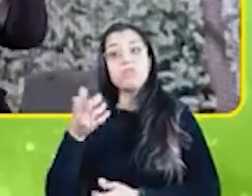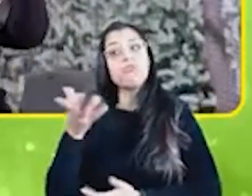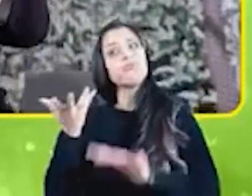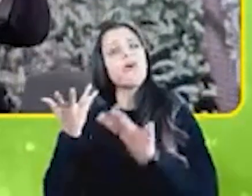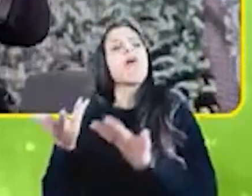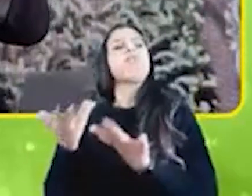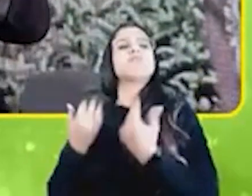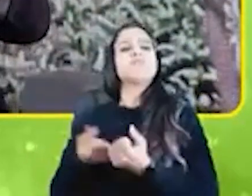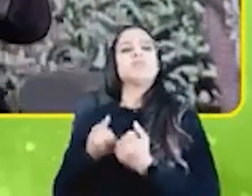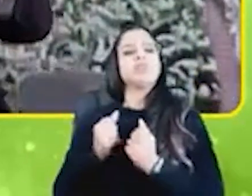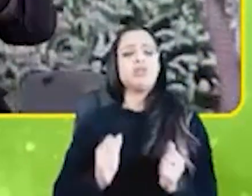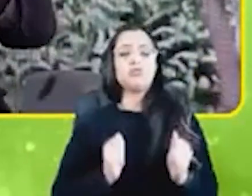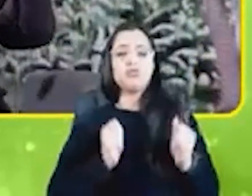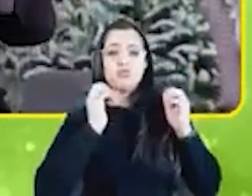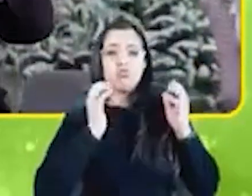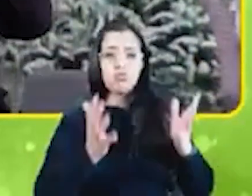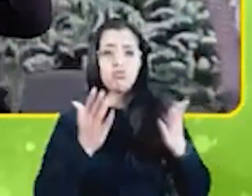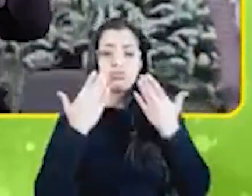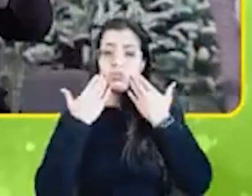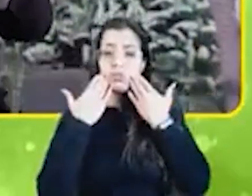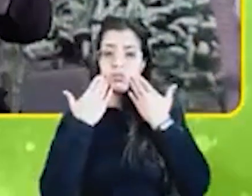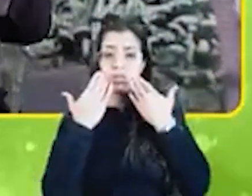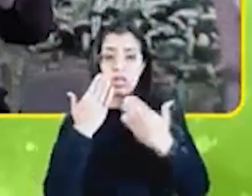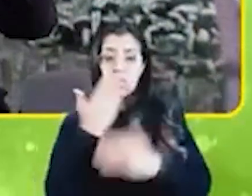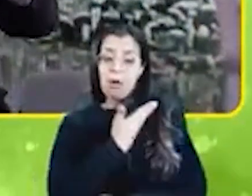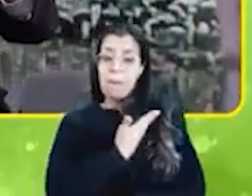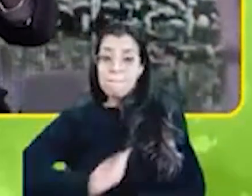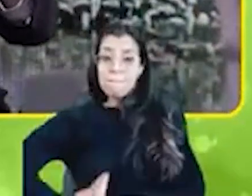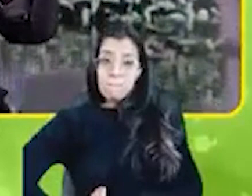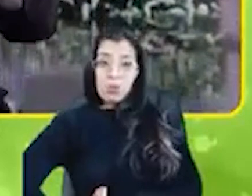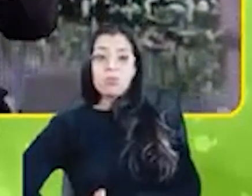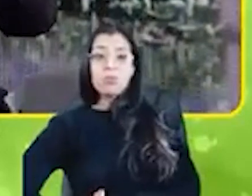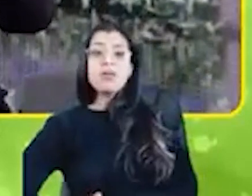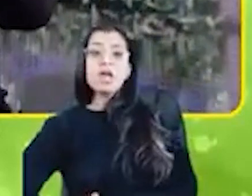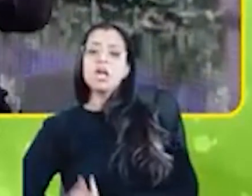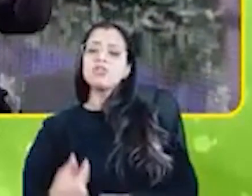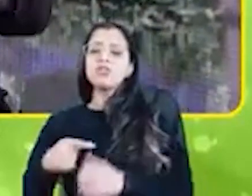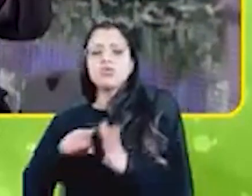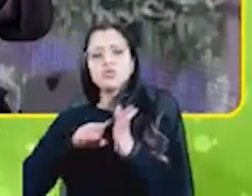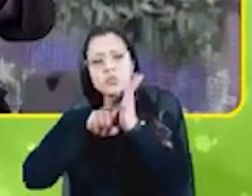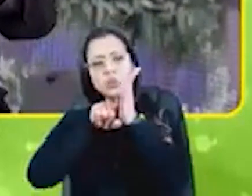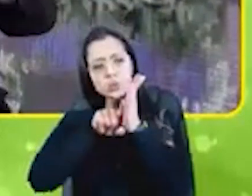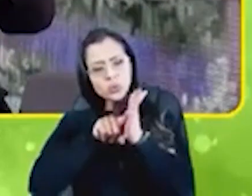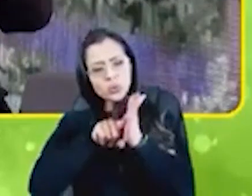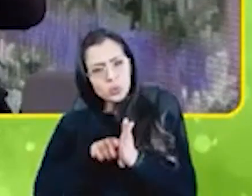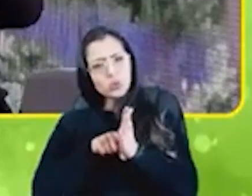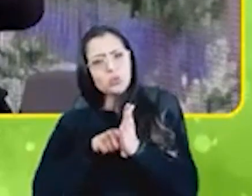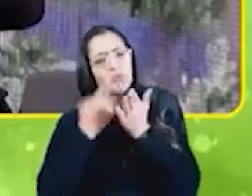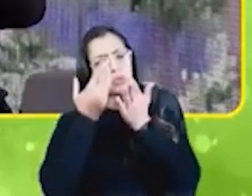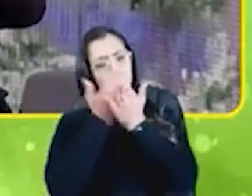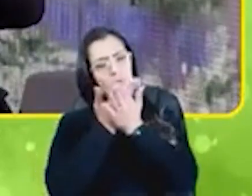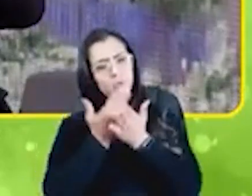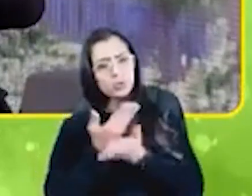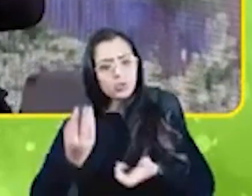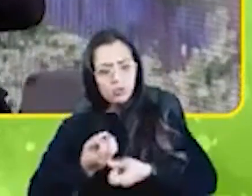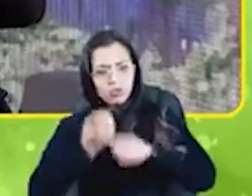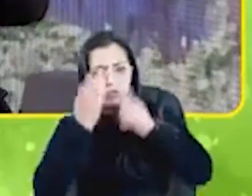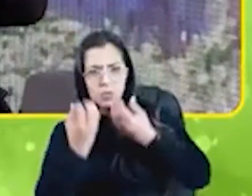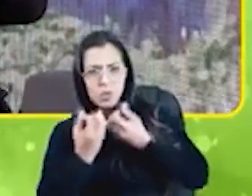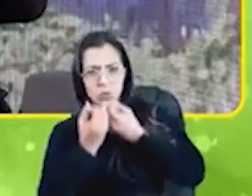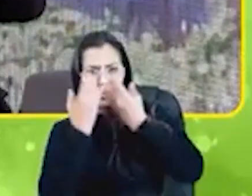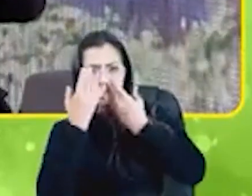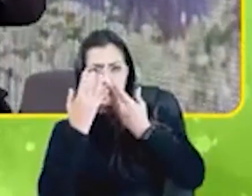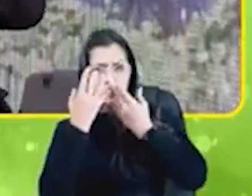publicamente de vir lastreada por estudos por dados firmes por projeções que são